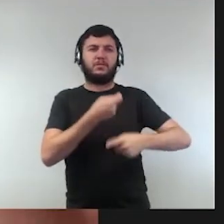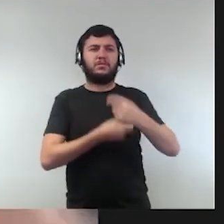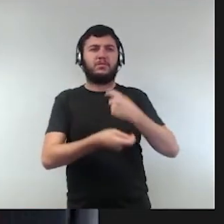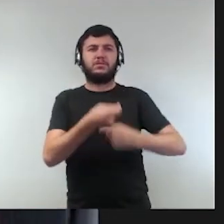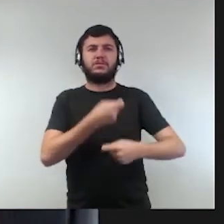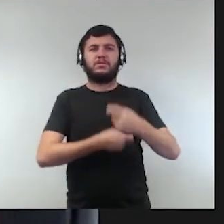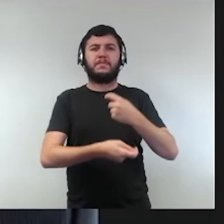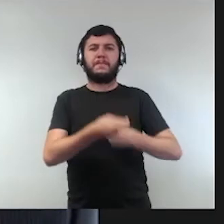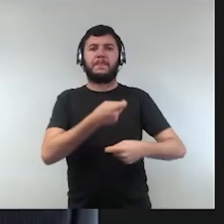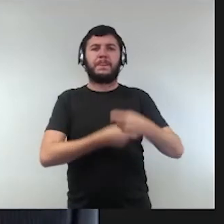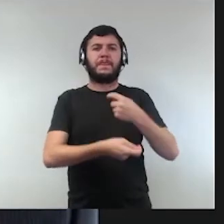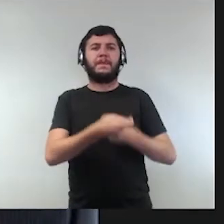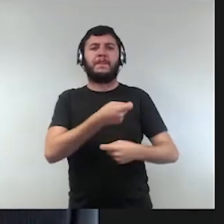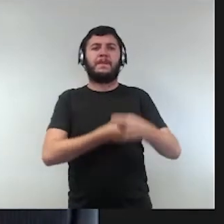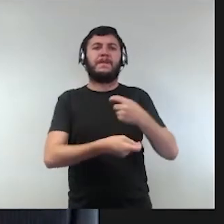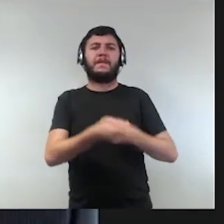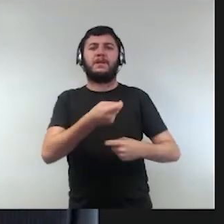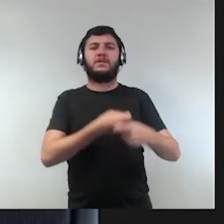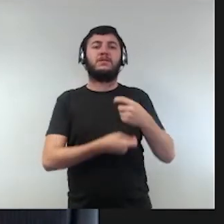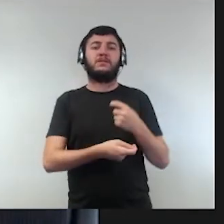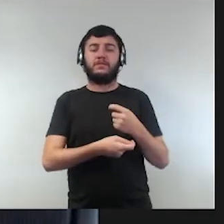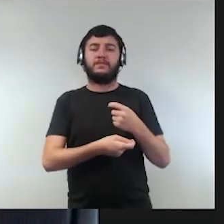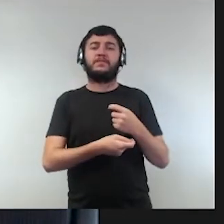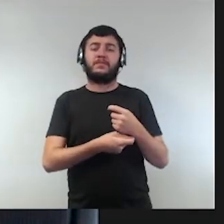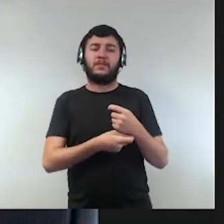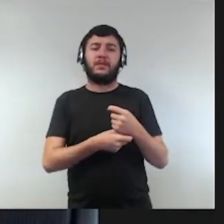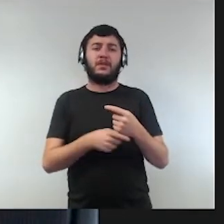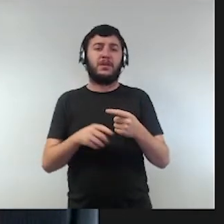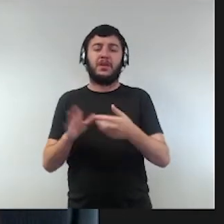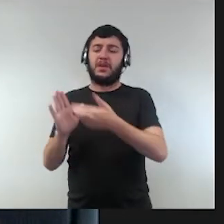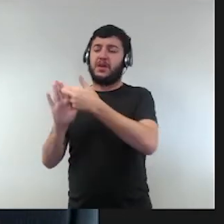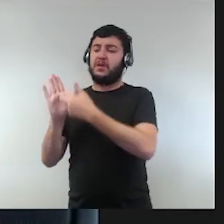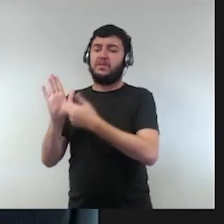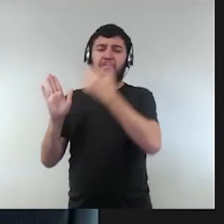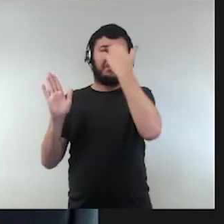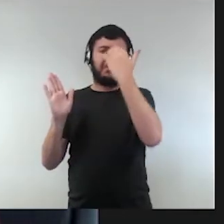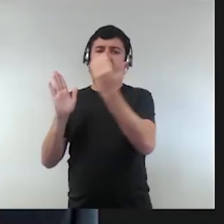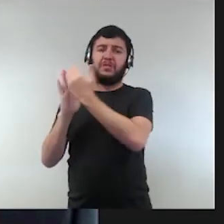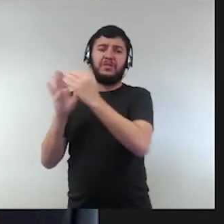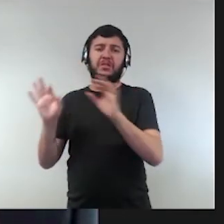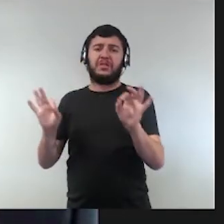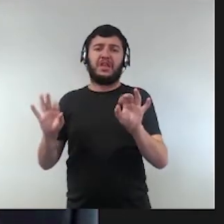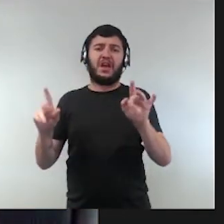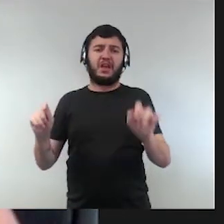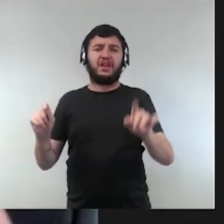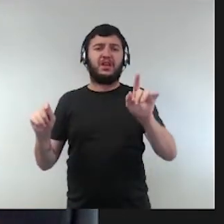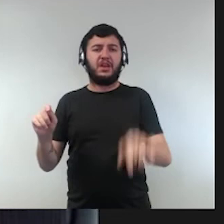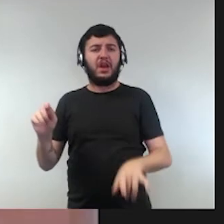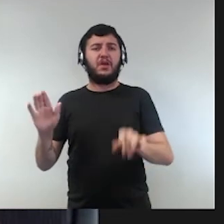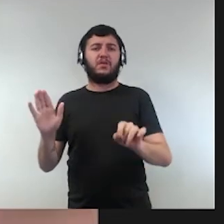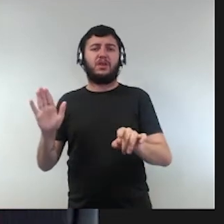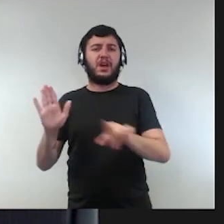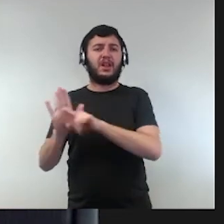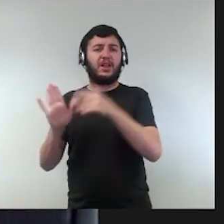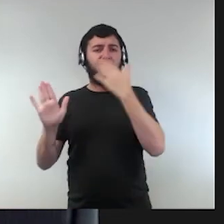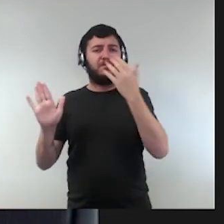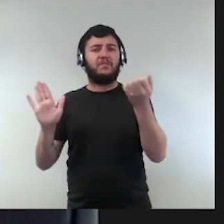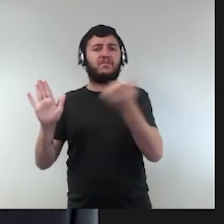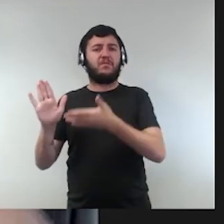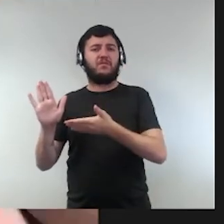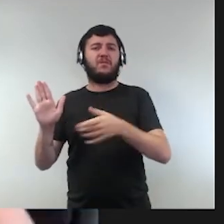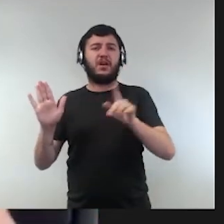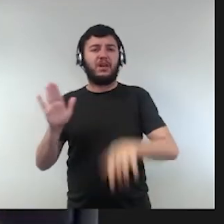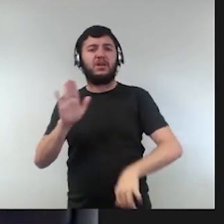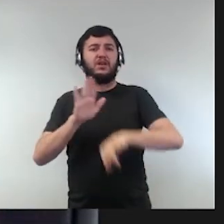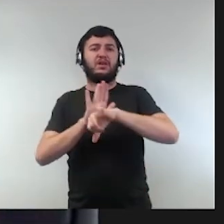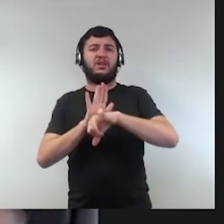que atuam fora da regularidade, que atuam na ilegalidade. É claro que isso está errado, retirar animal da